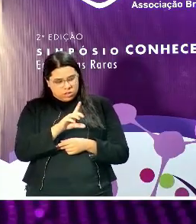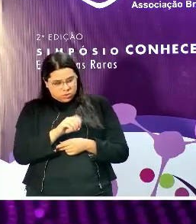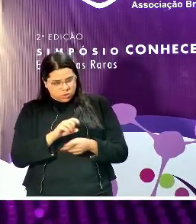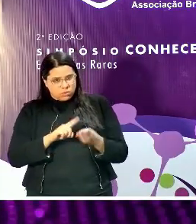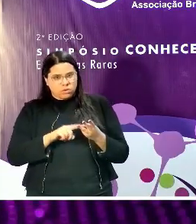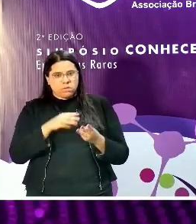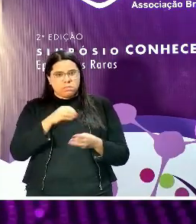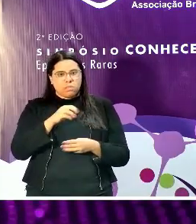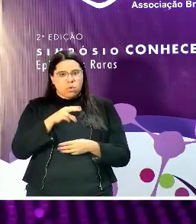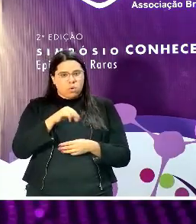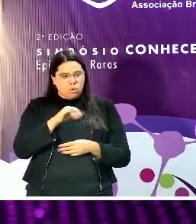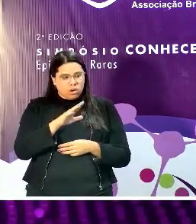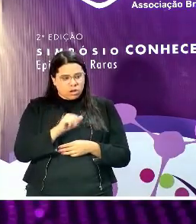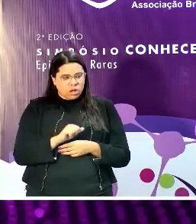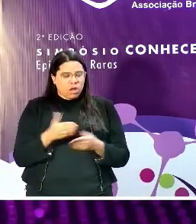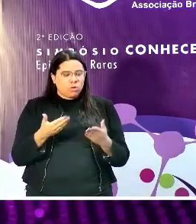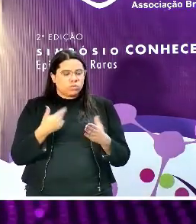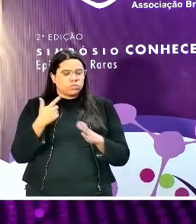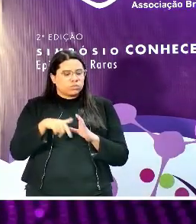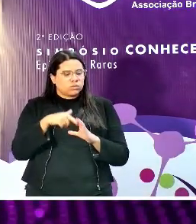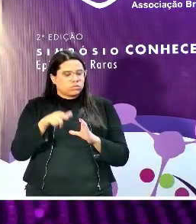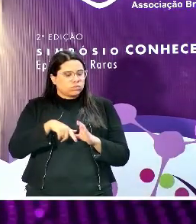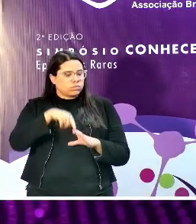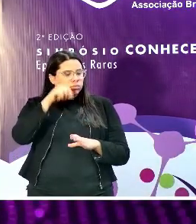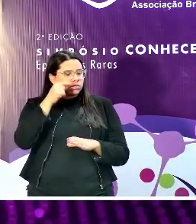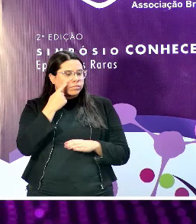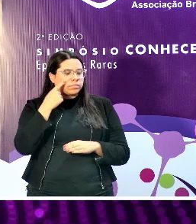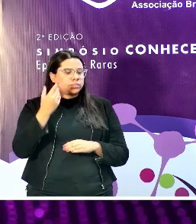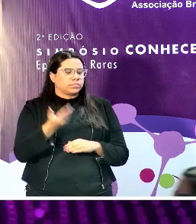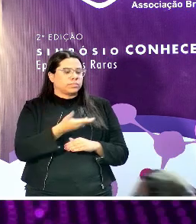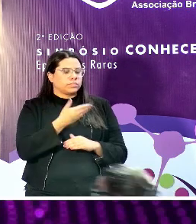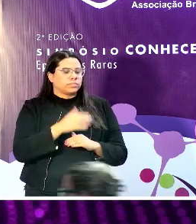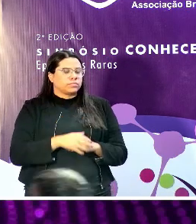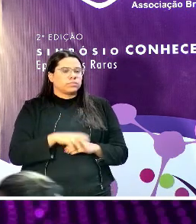Andersen. Vamos lá para o sorteio.